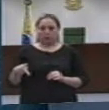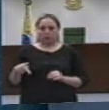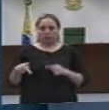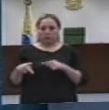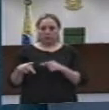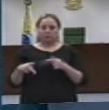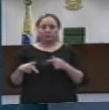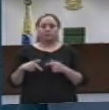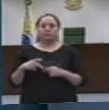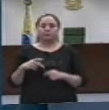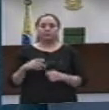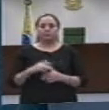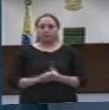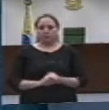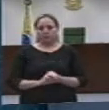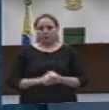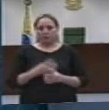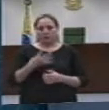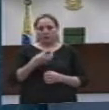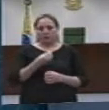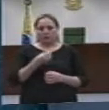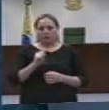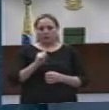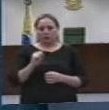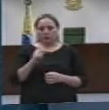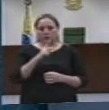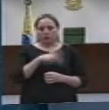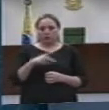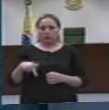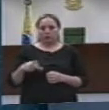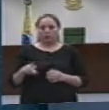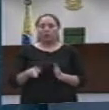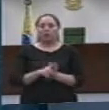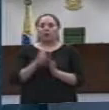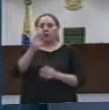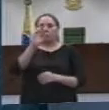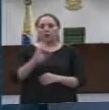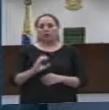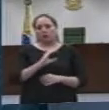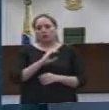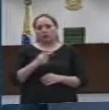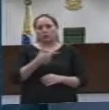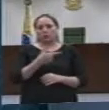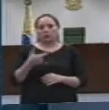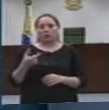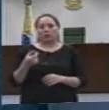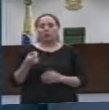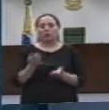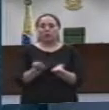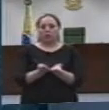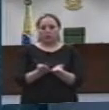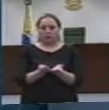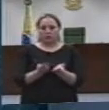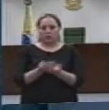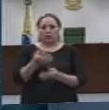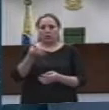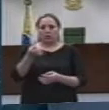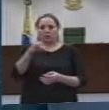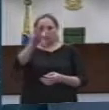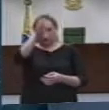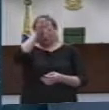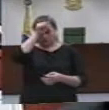400 não 408 professores do credo católico 220 evangélicos seis espíritos